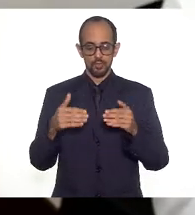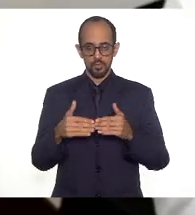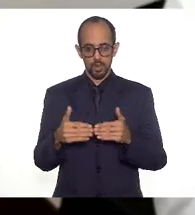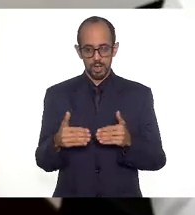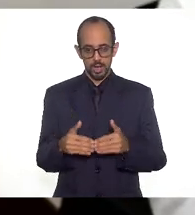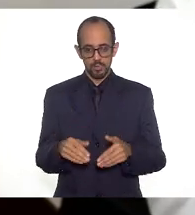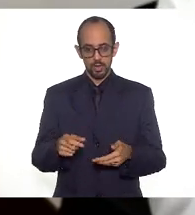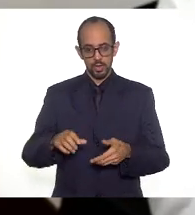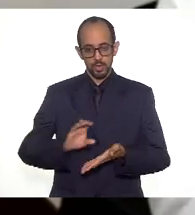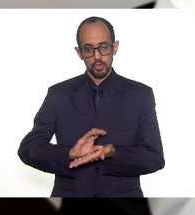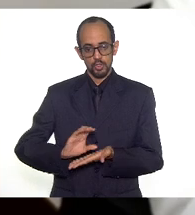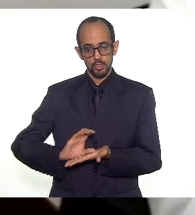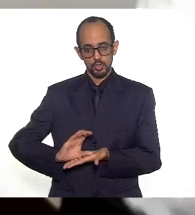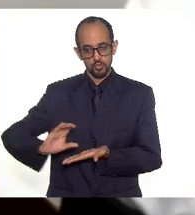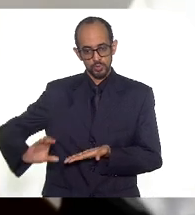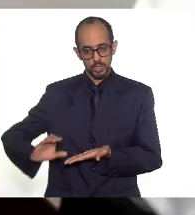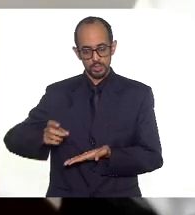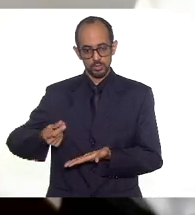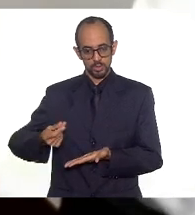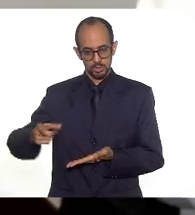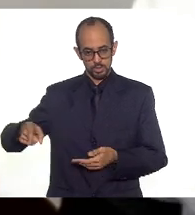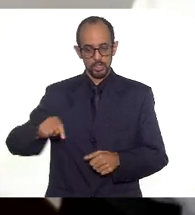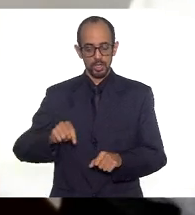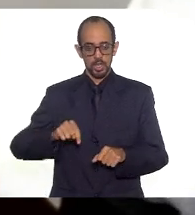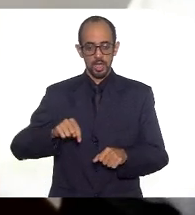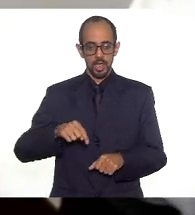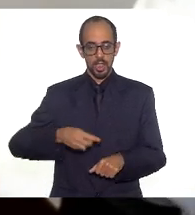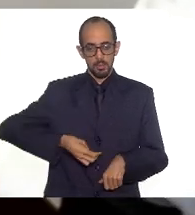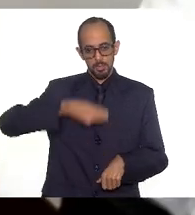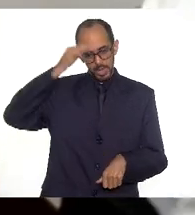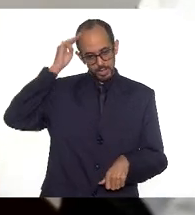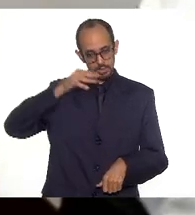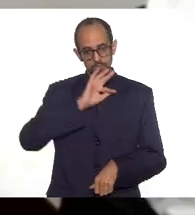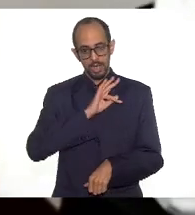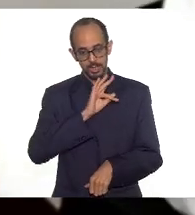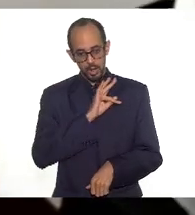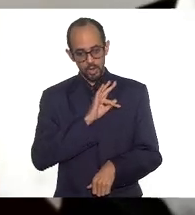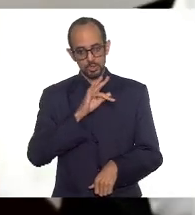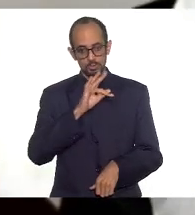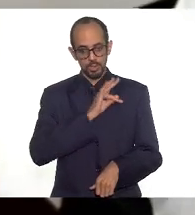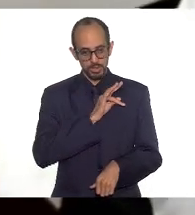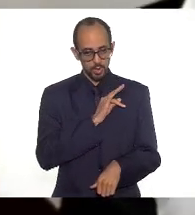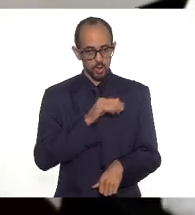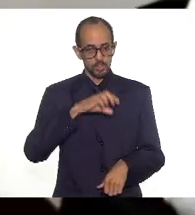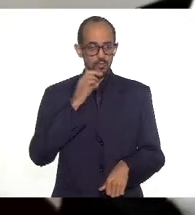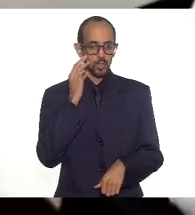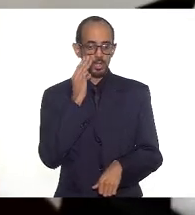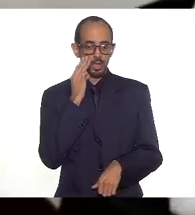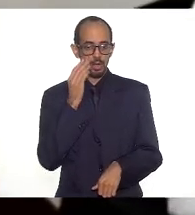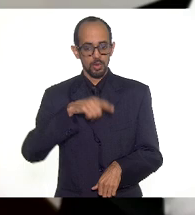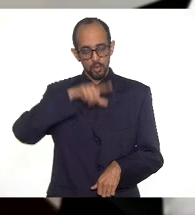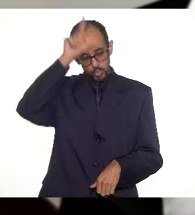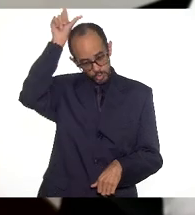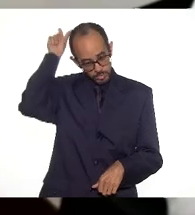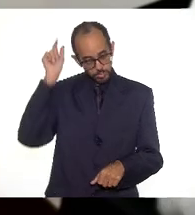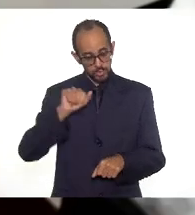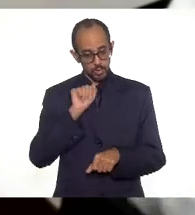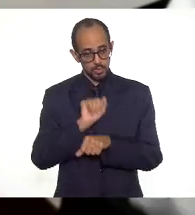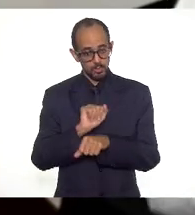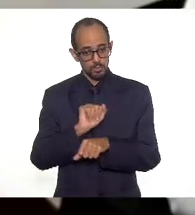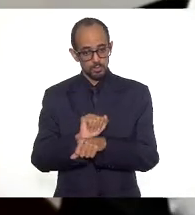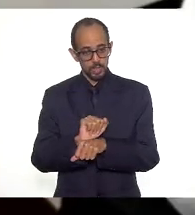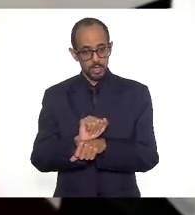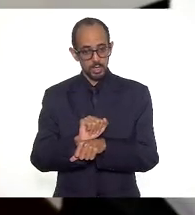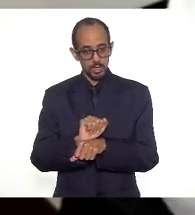e Controle, favorável. Relatores, deputado Márcio Pacheco, Marta Rocha, Valdec Carneiro e Luiz Paulo. Pendendo de pareceres